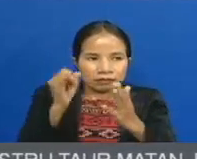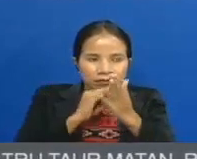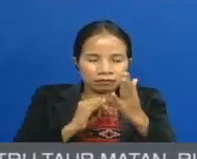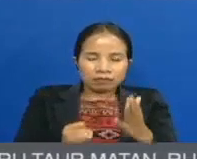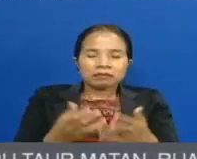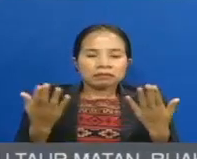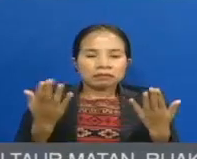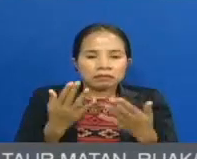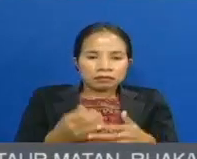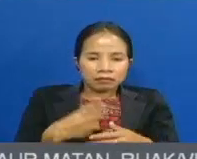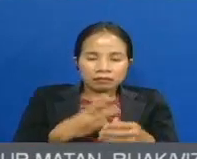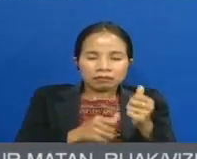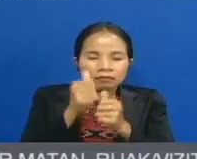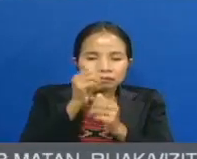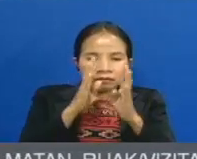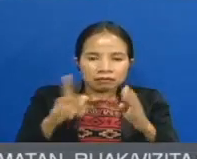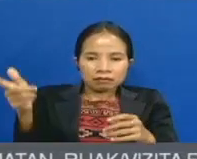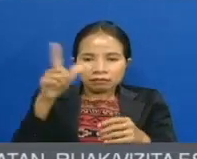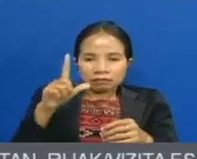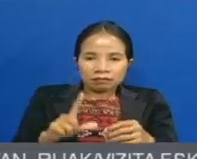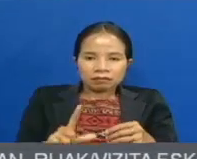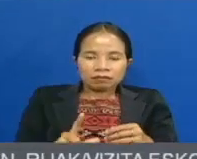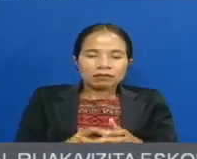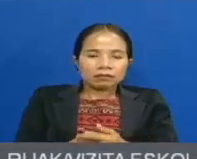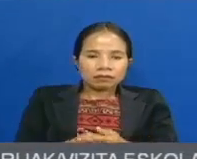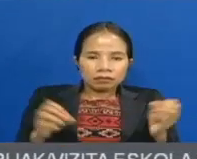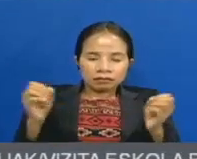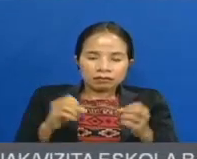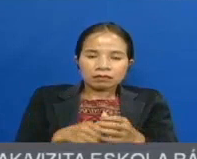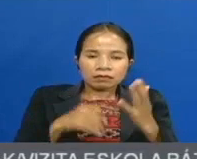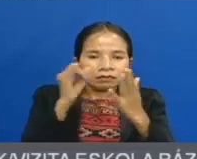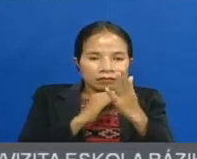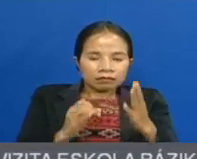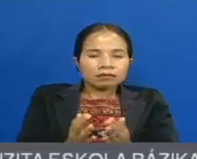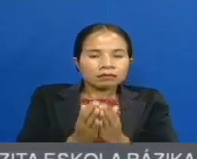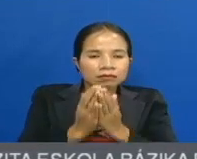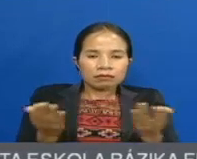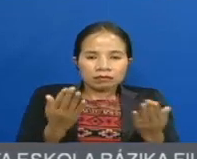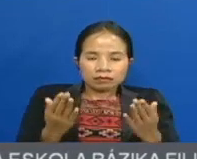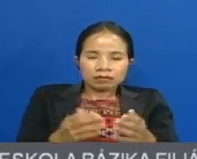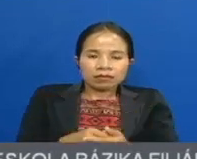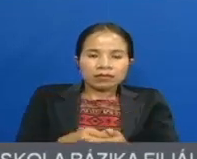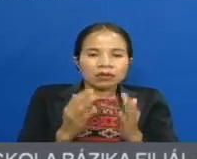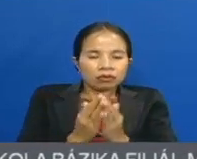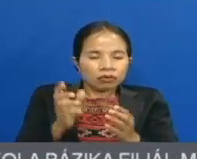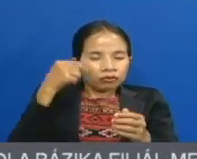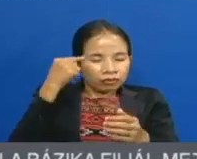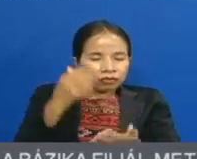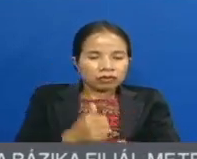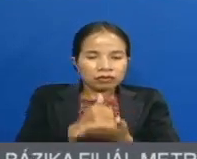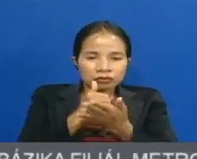nebe, ame pescador lecidere nem be atu marca nero, roi da nebe ne, roi da governo azudaga ou ro amne